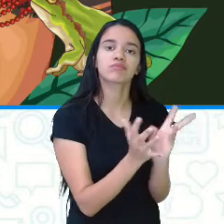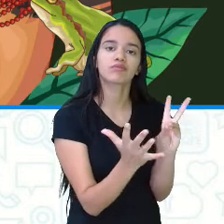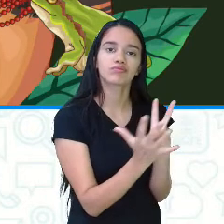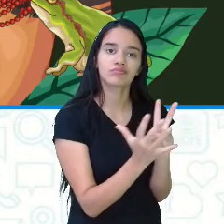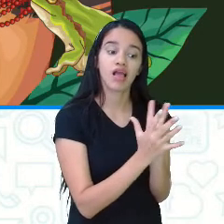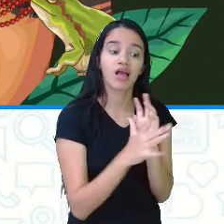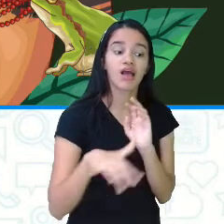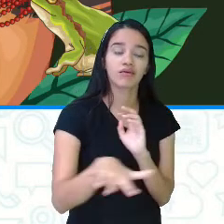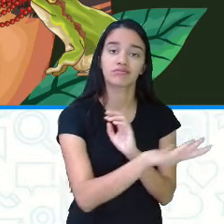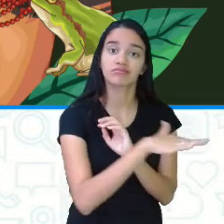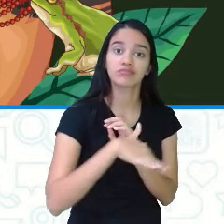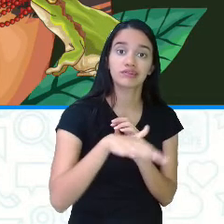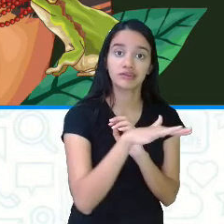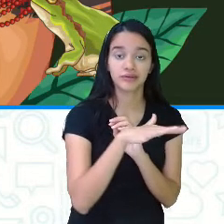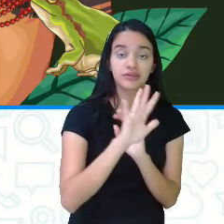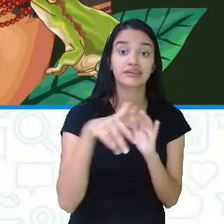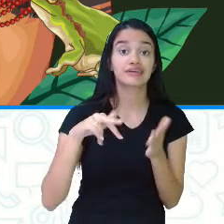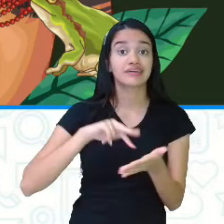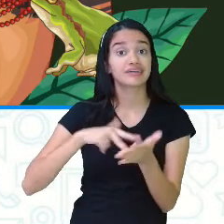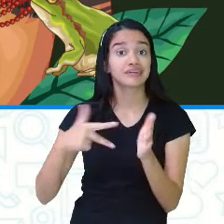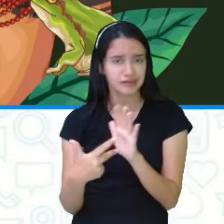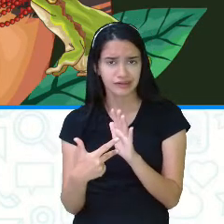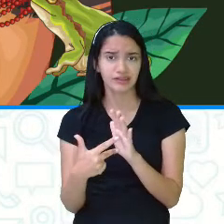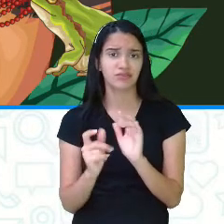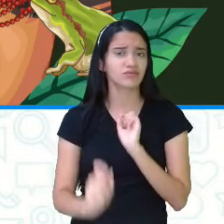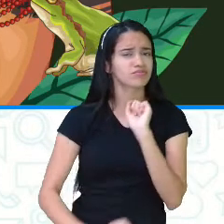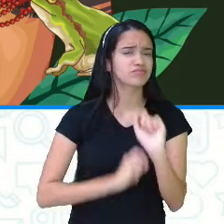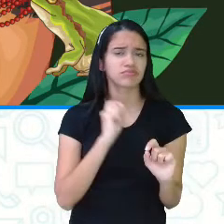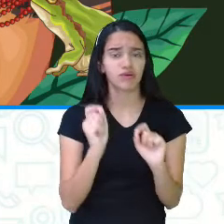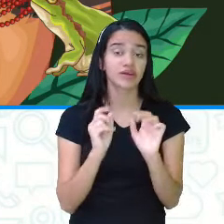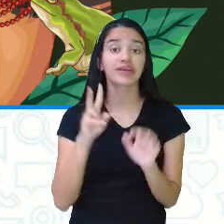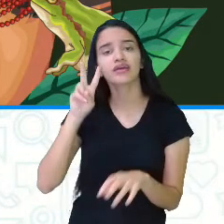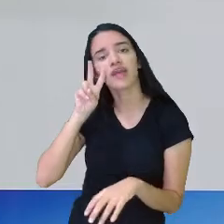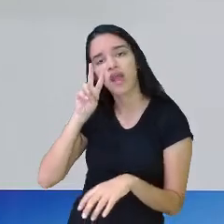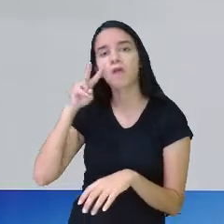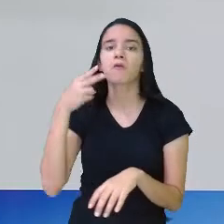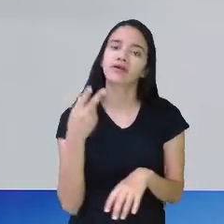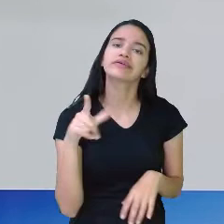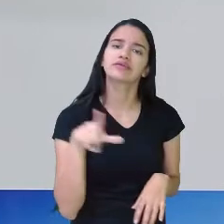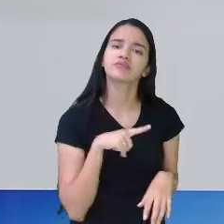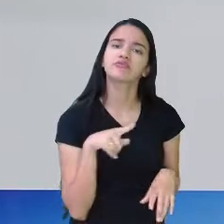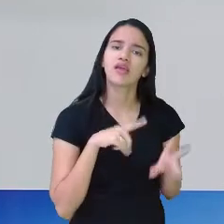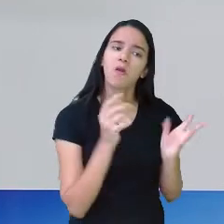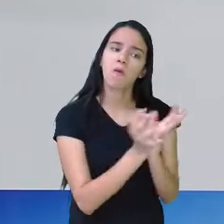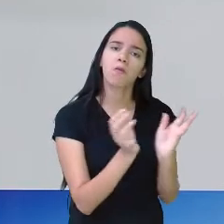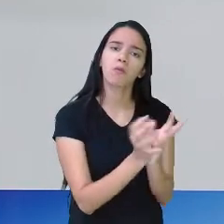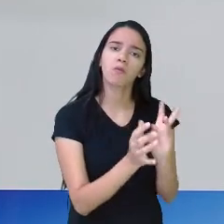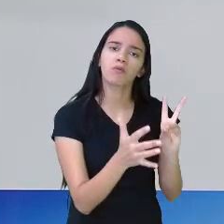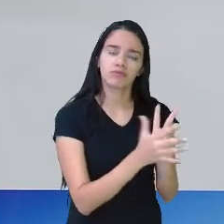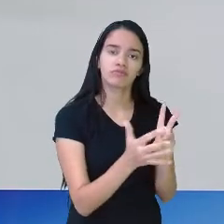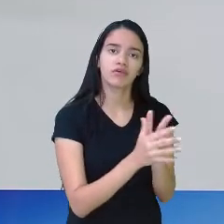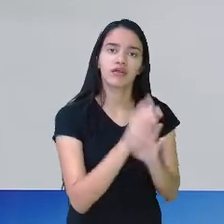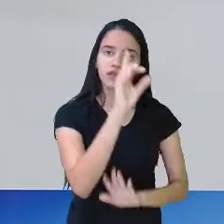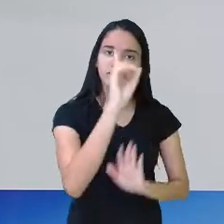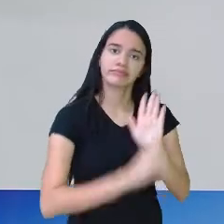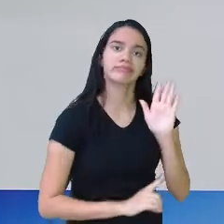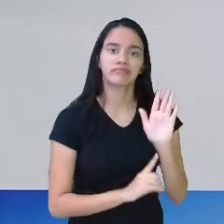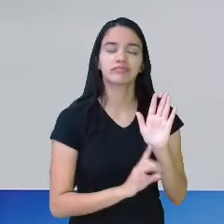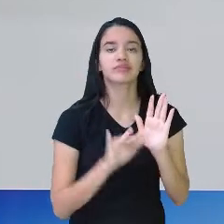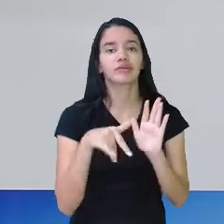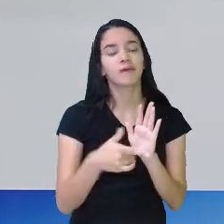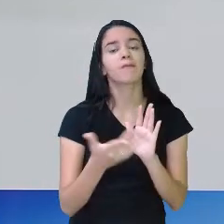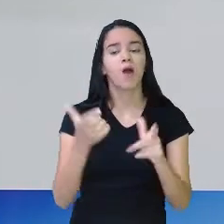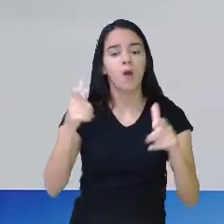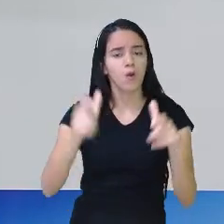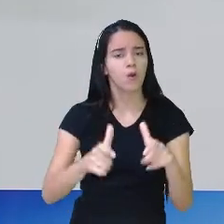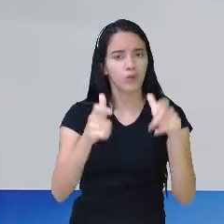seu território tradicional. Isso quer dizer o quê? Que ele reconhecia que tinha os indígenas e eles tinham direito àquele